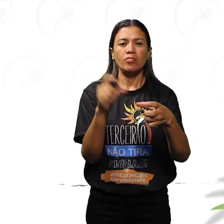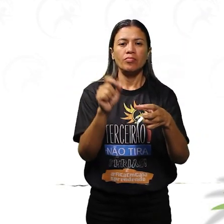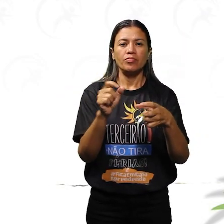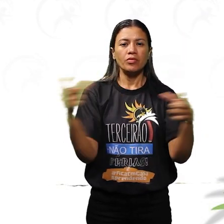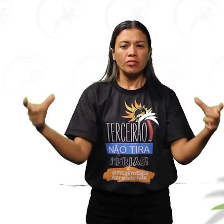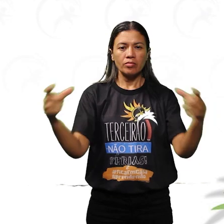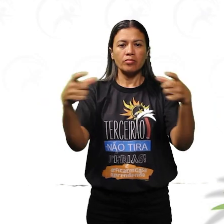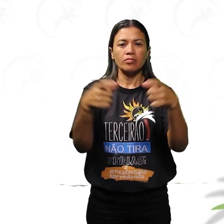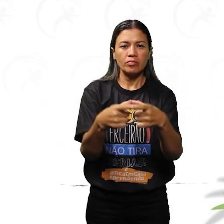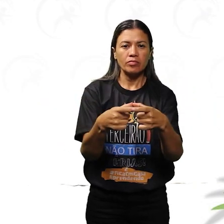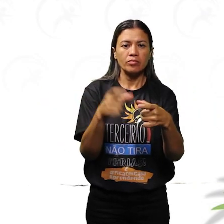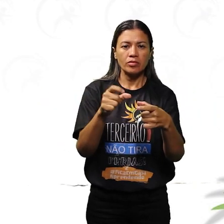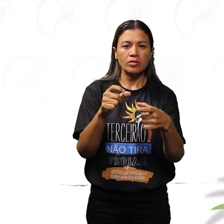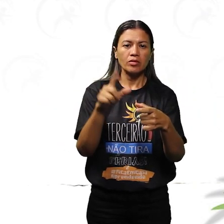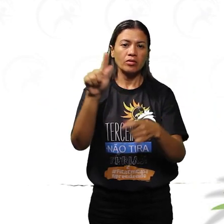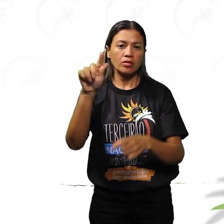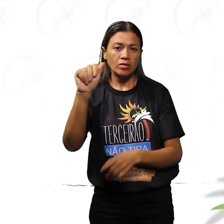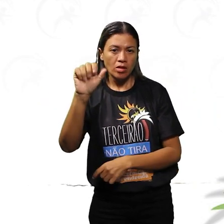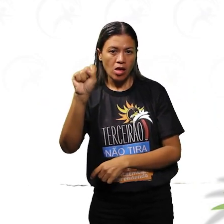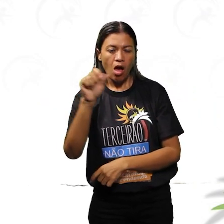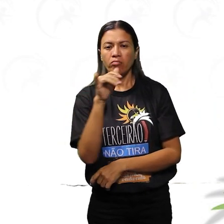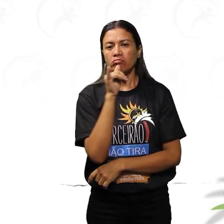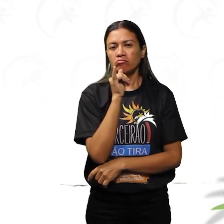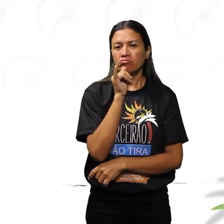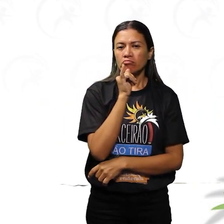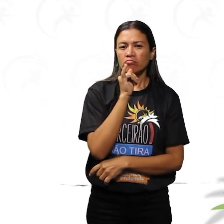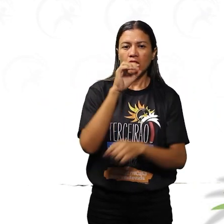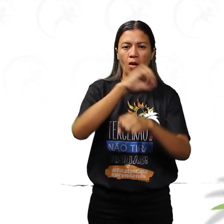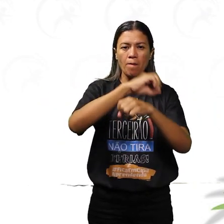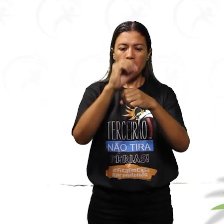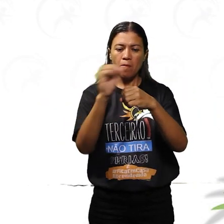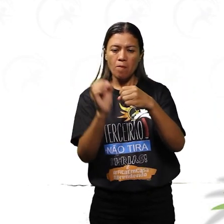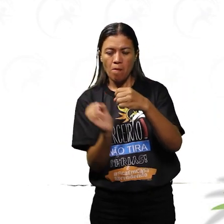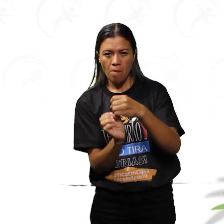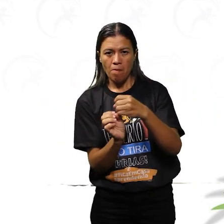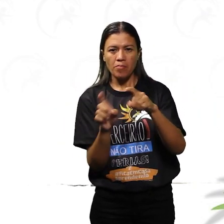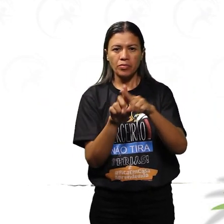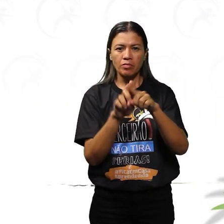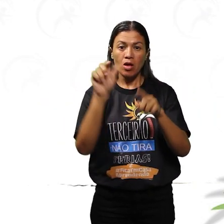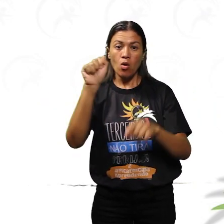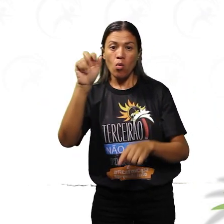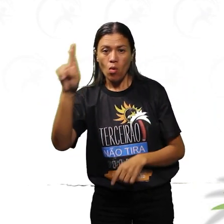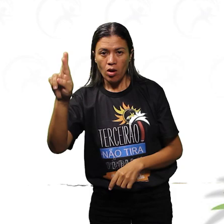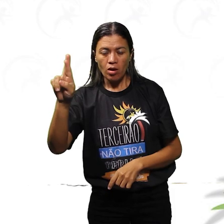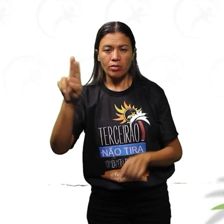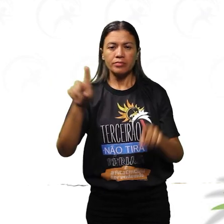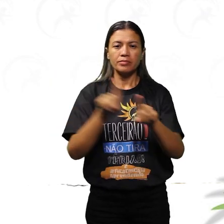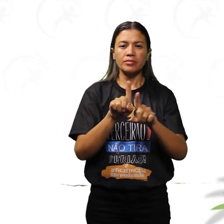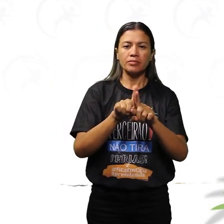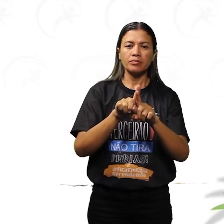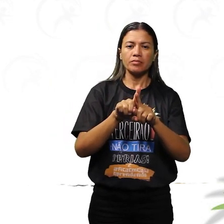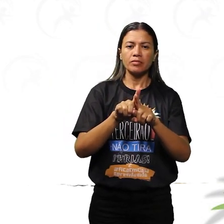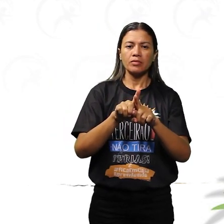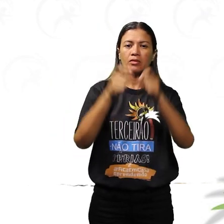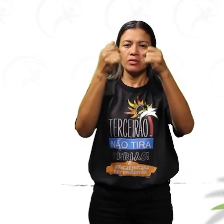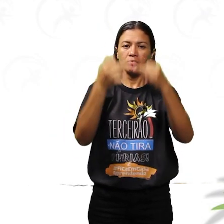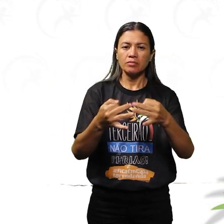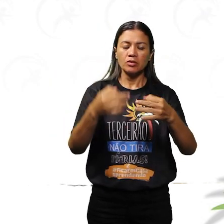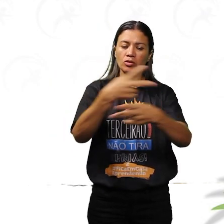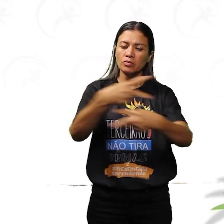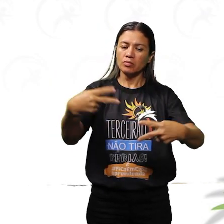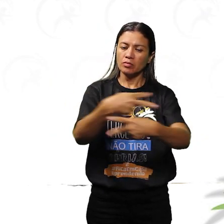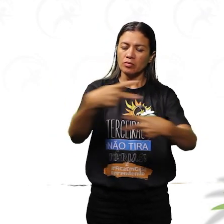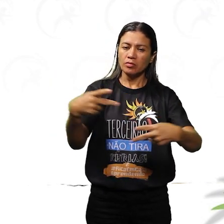a concentração do gás, por exemplo, das moléculas que constituem o ar, que constitui um determinado